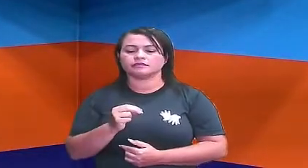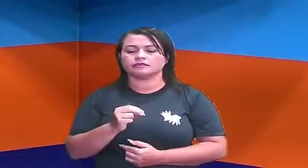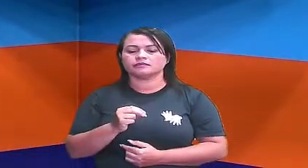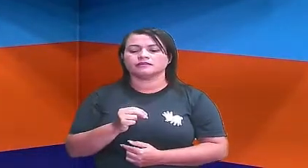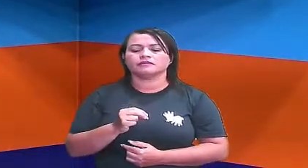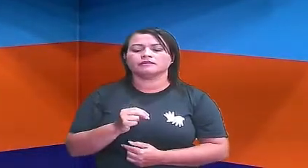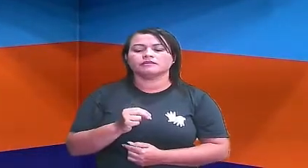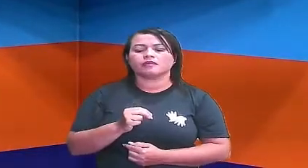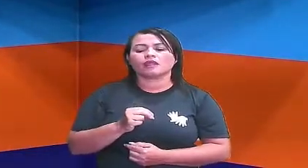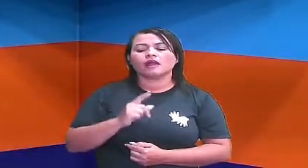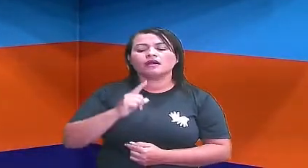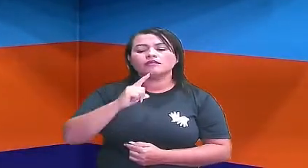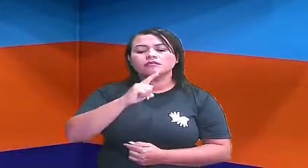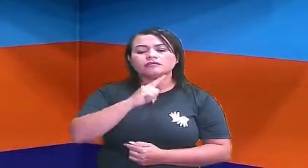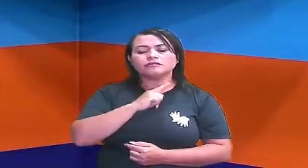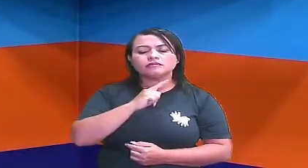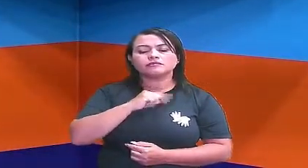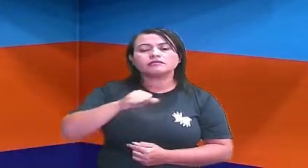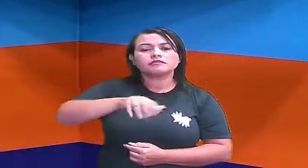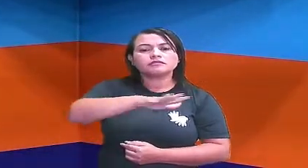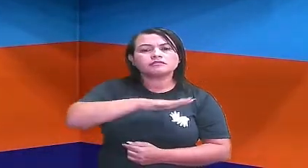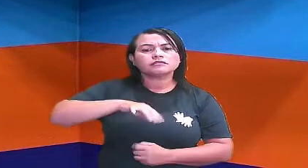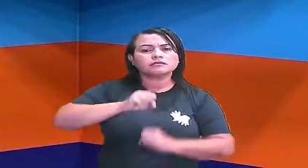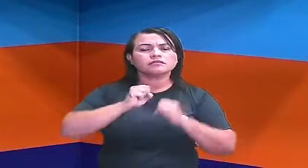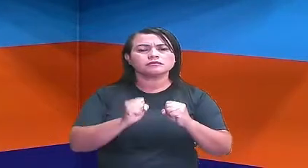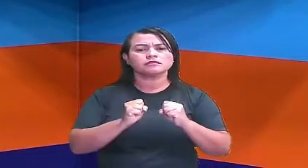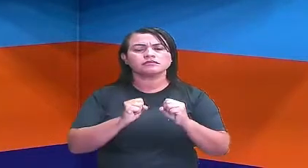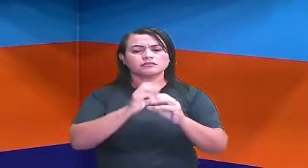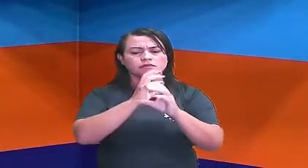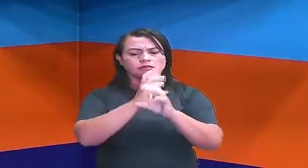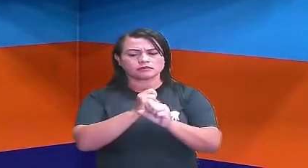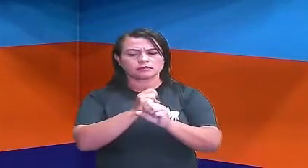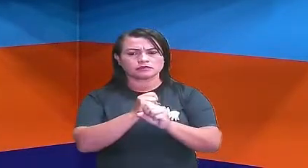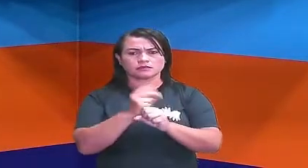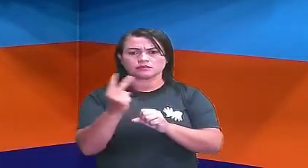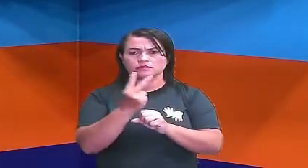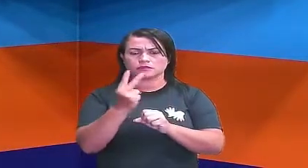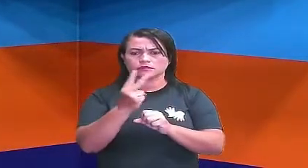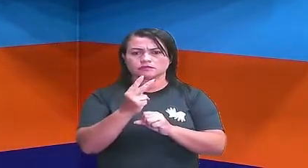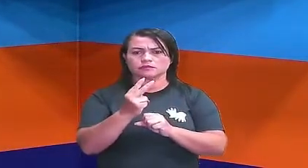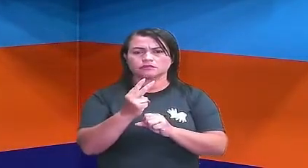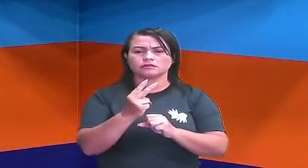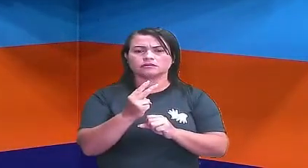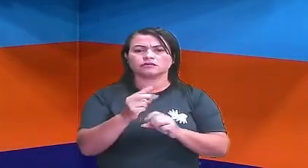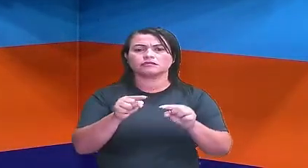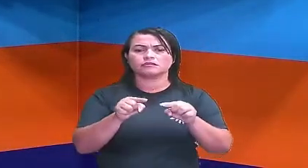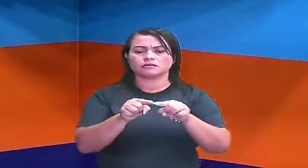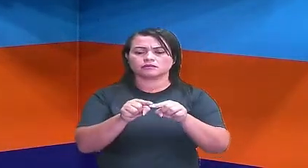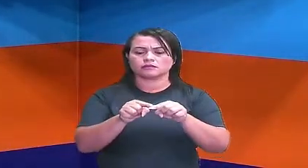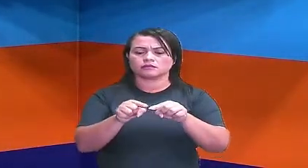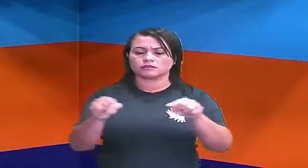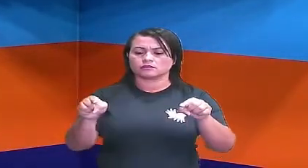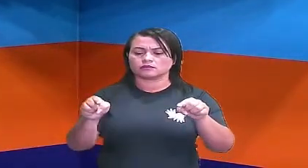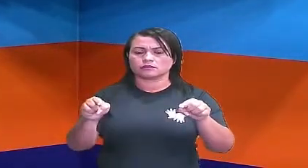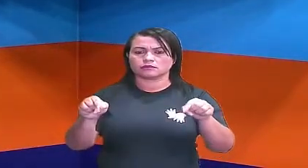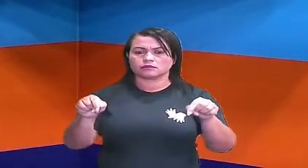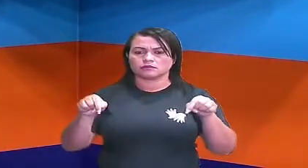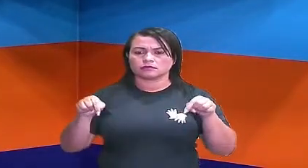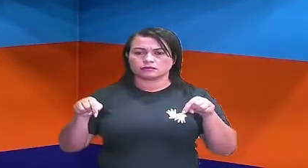pode ser calculada através do produto entre duas dimensões do plano, comprimento vezes largura,